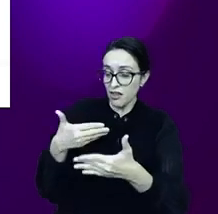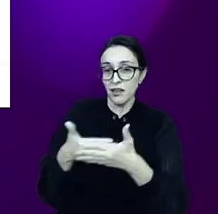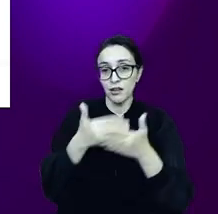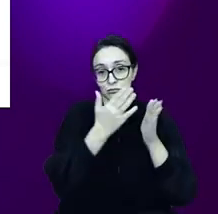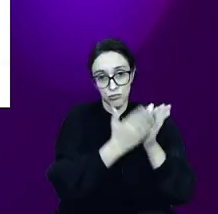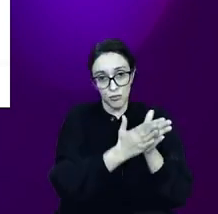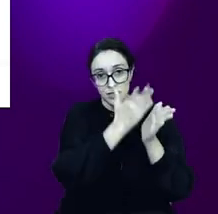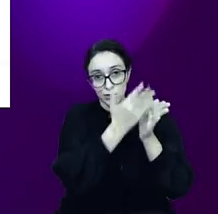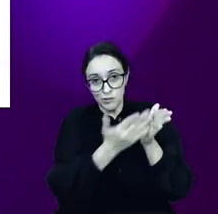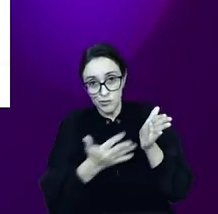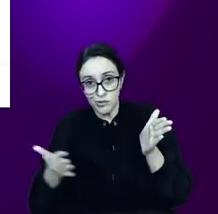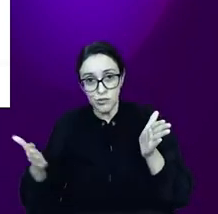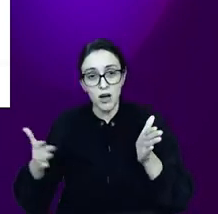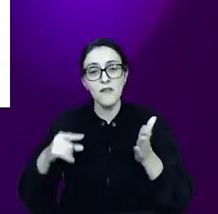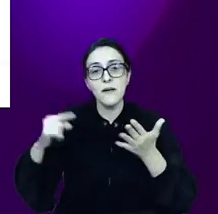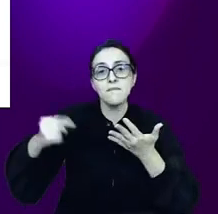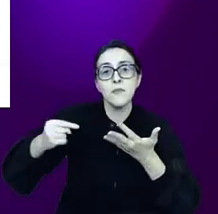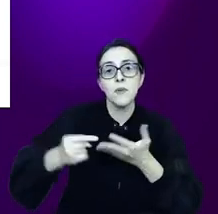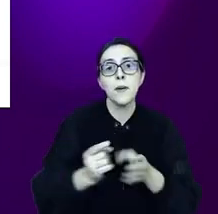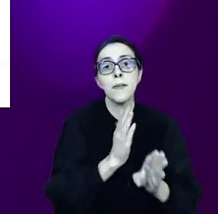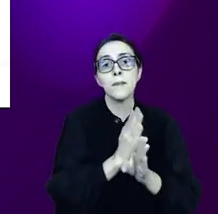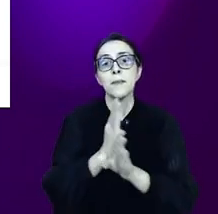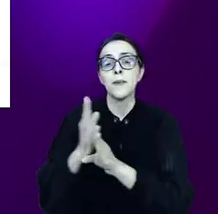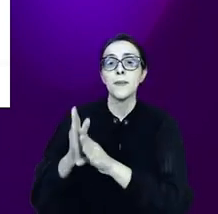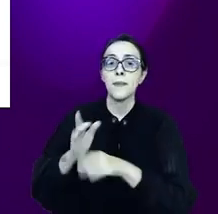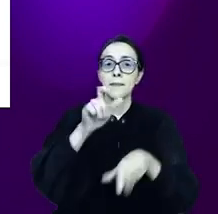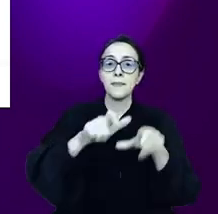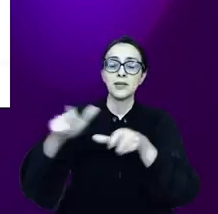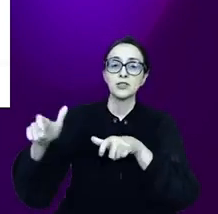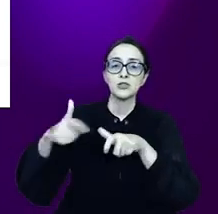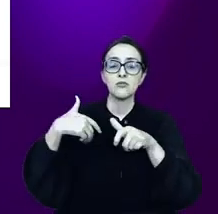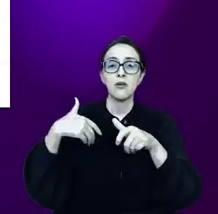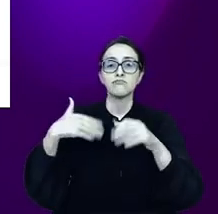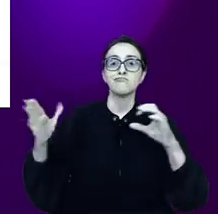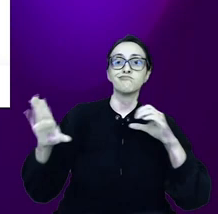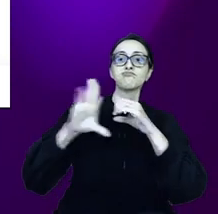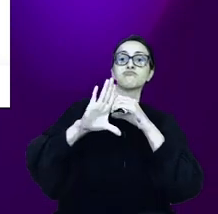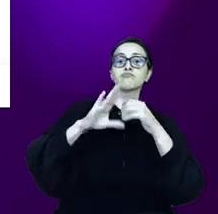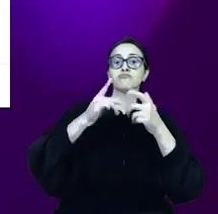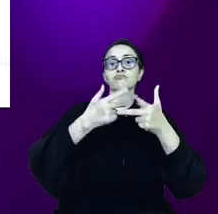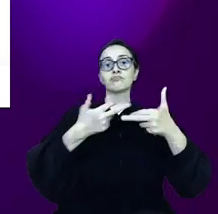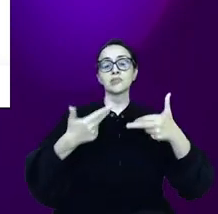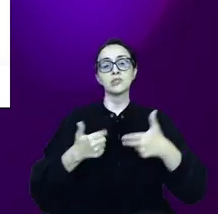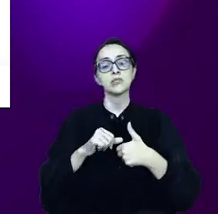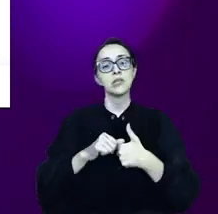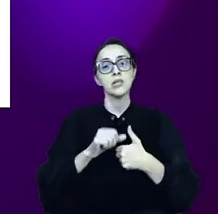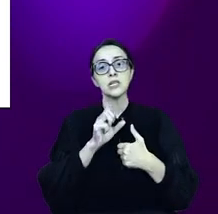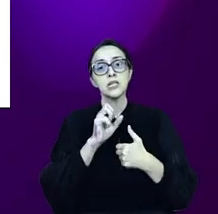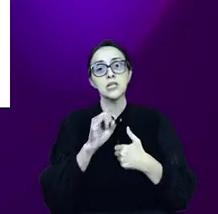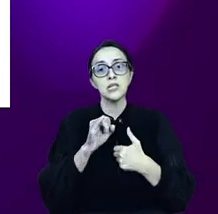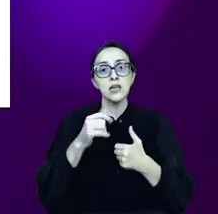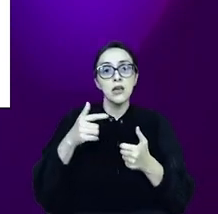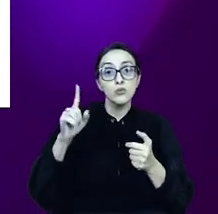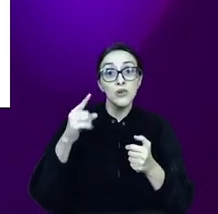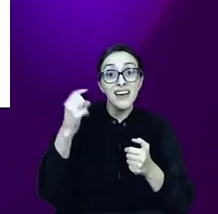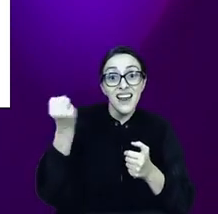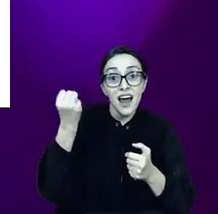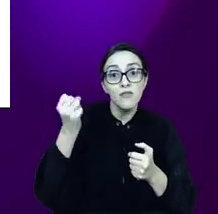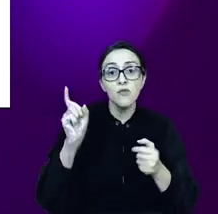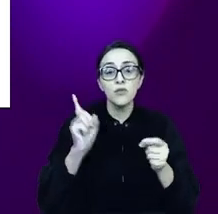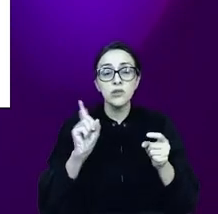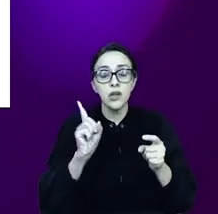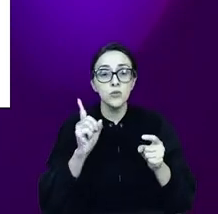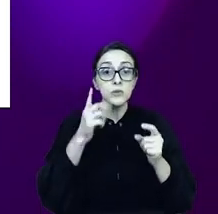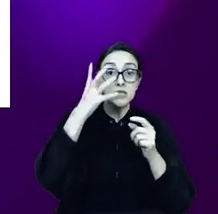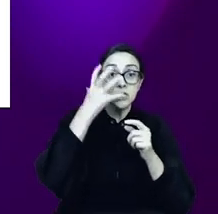importante. Então, modelos prognósticos no paciente que sofre lesão traumática é uma questão crítica. E por que isso é uma questão crítica, né?